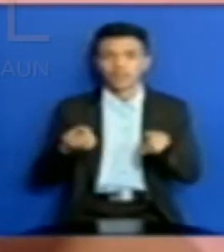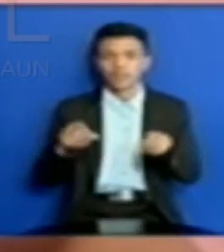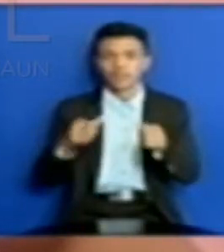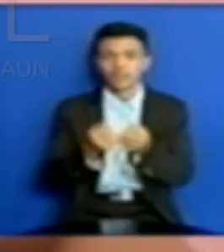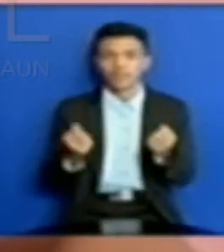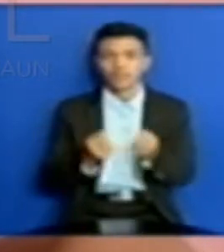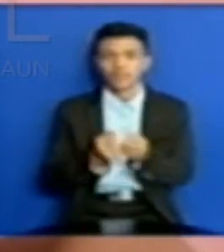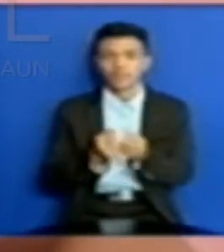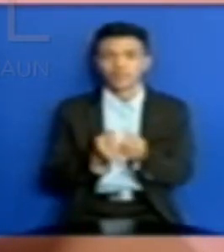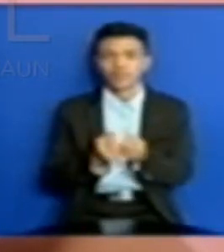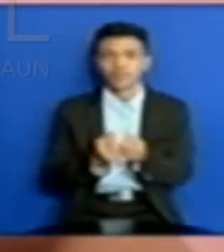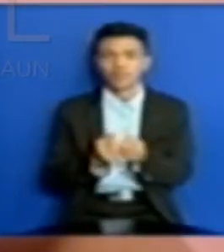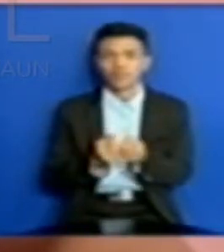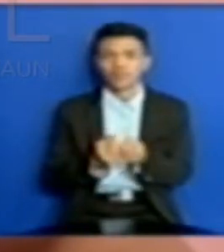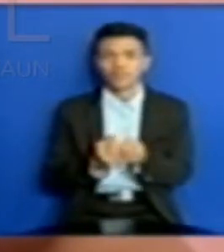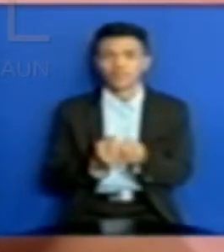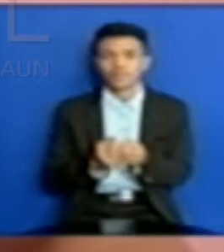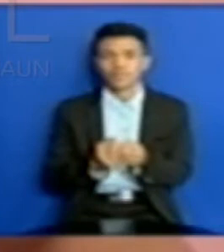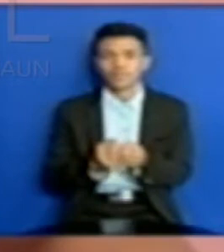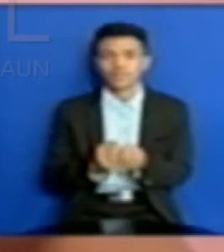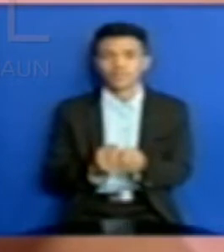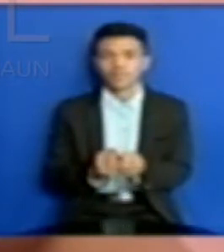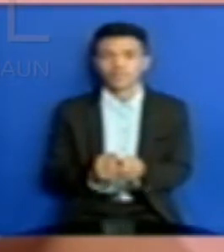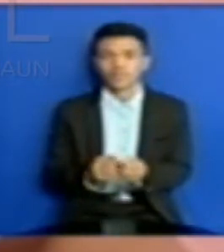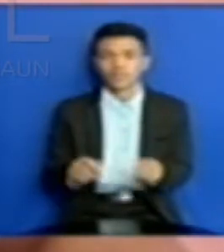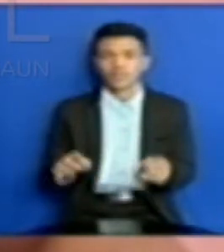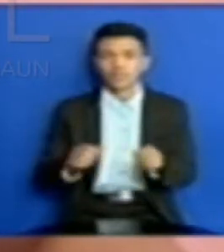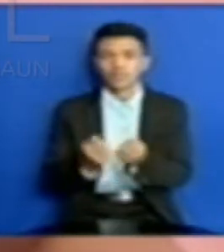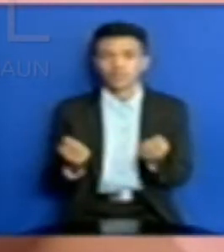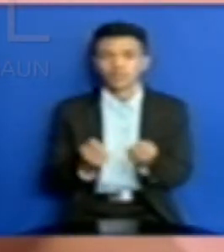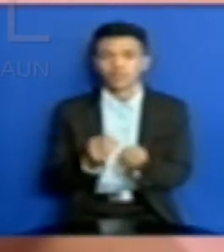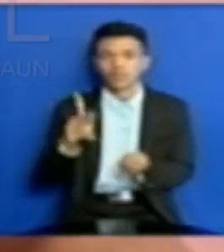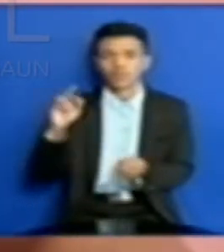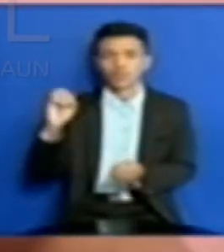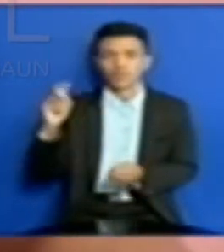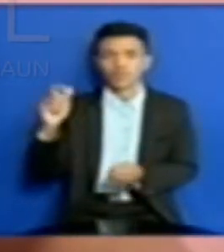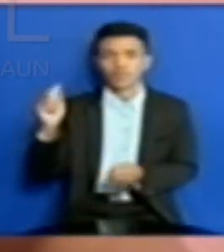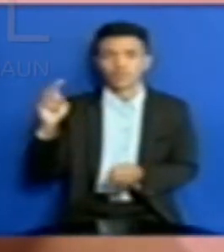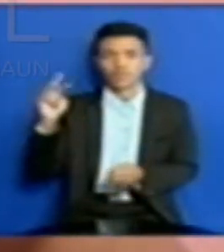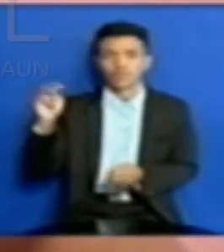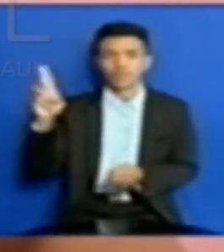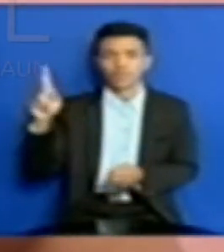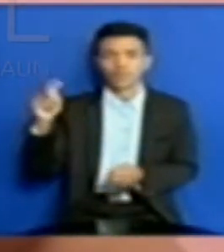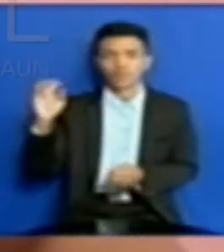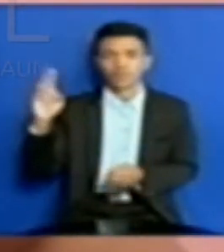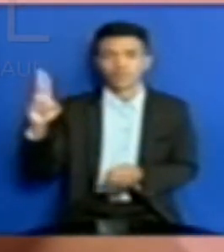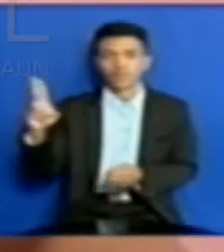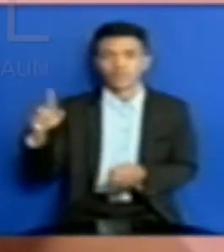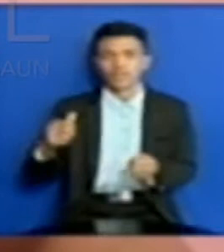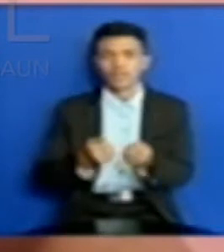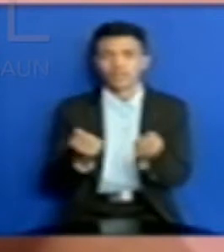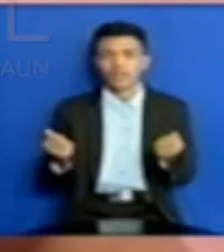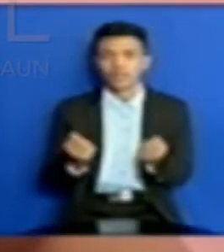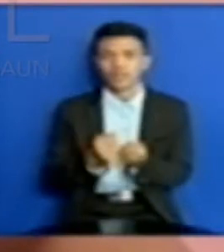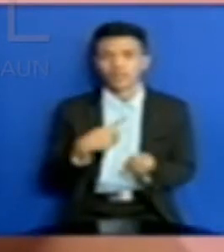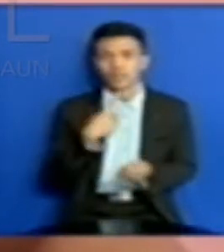Buanomar o Osulim ne suku kota mutu posto administrativo de Luru nebe aldeia Rua maka misalnya nga